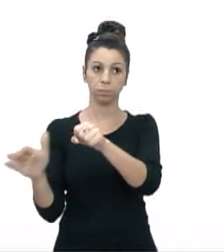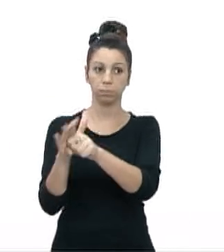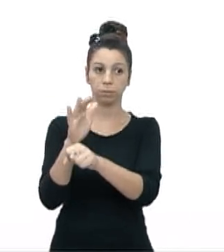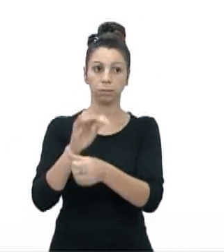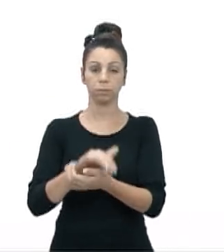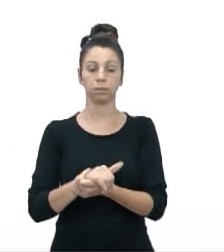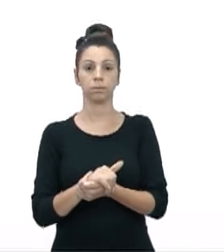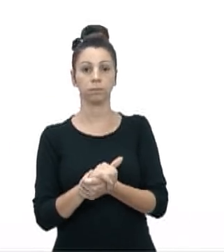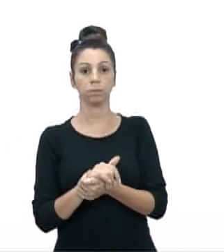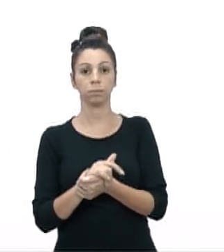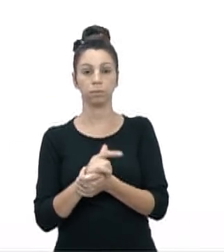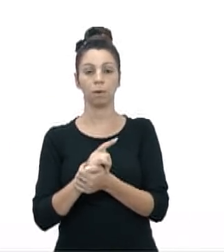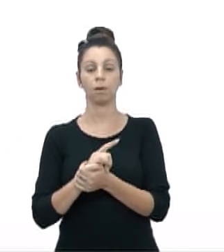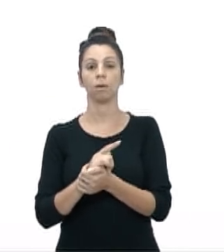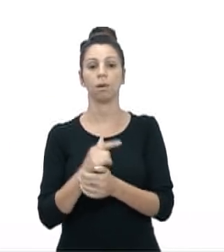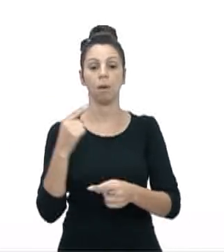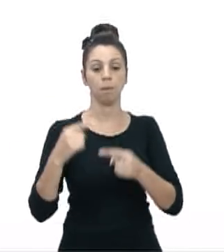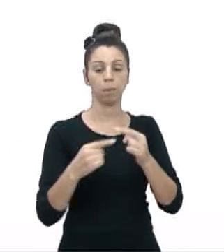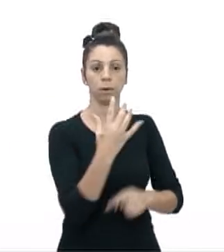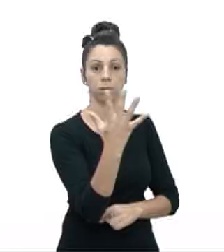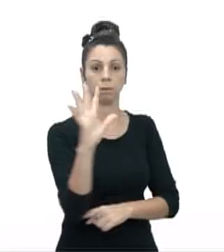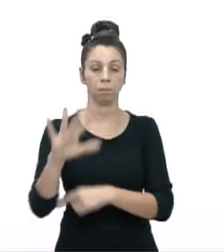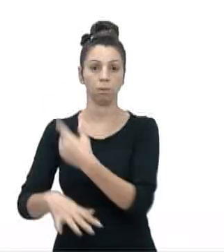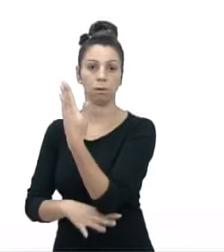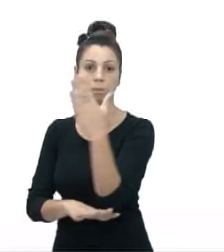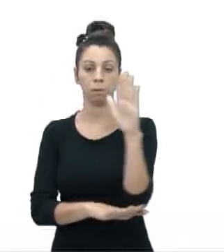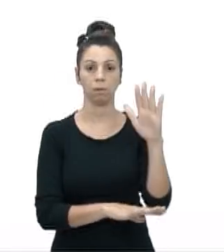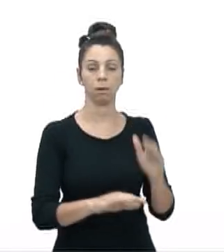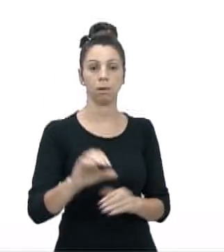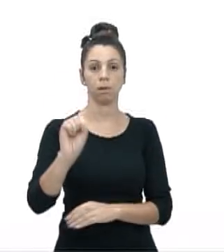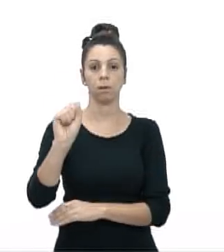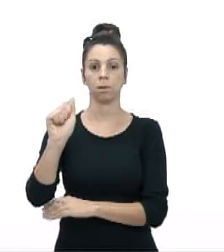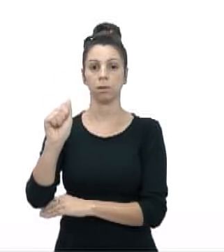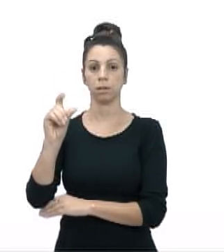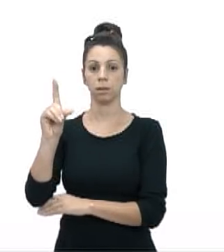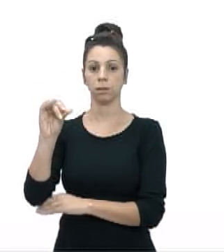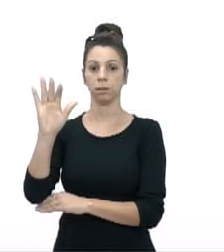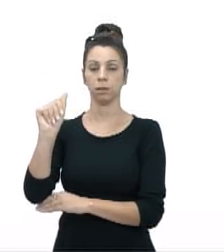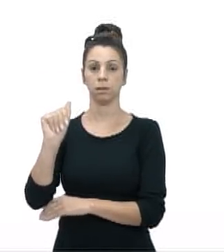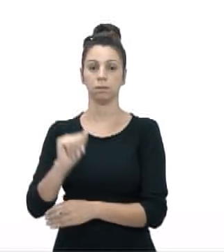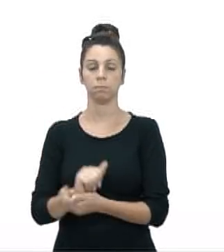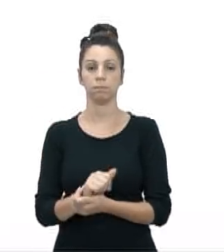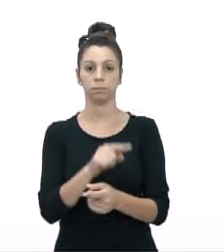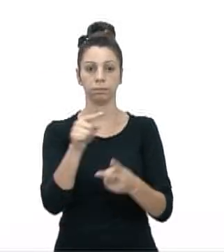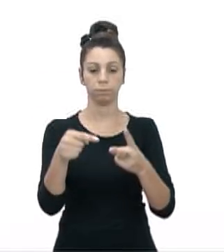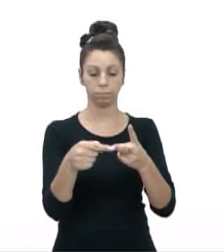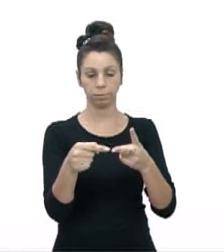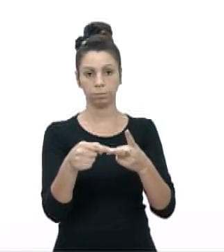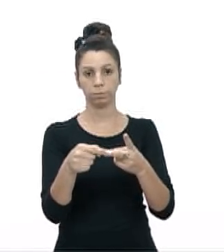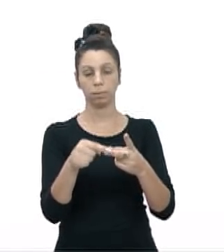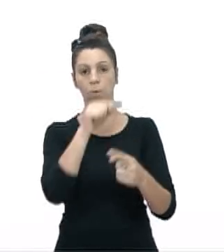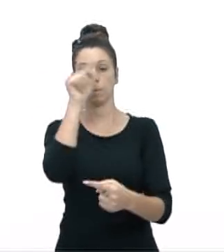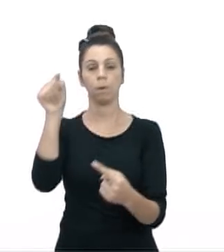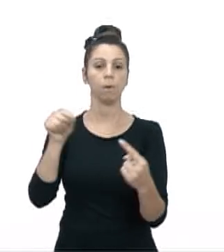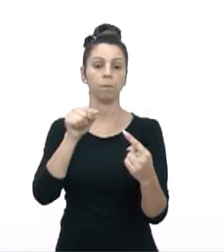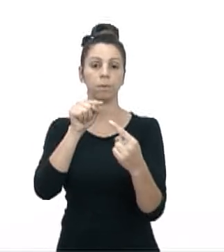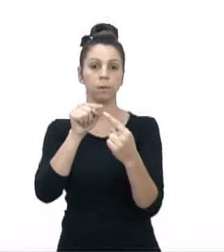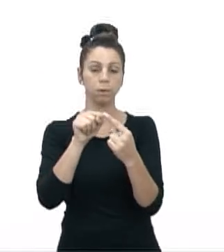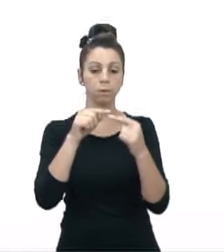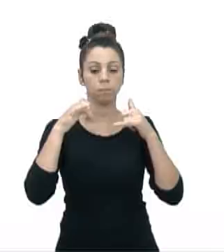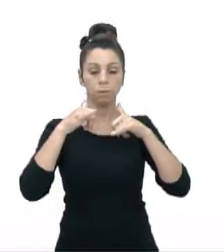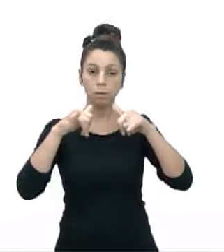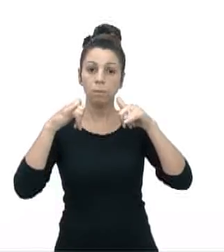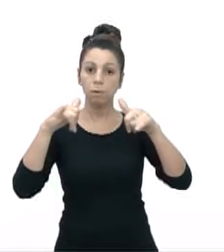de qualidade e meio ambiente, sadia. Questão 2 agora. A finalidade dessa campanha